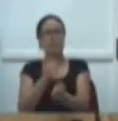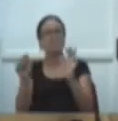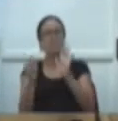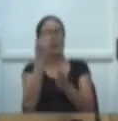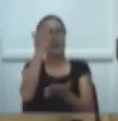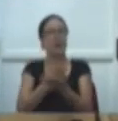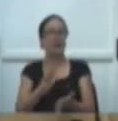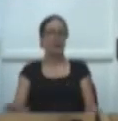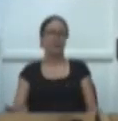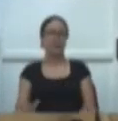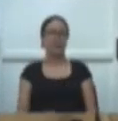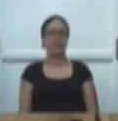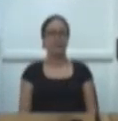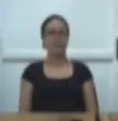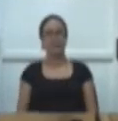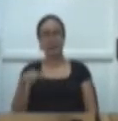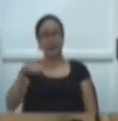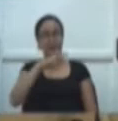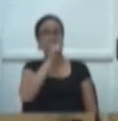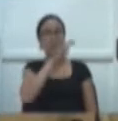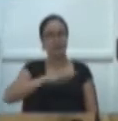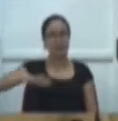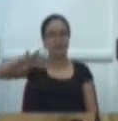Encaminhe-se às comissões competentes.